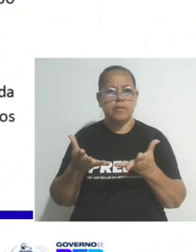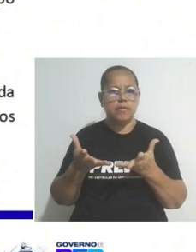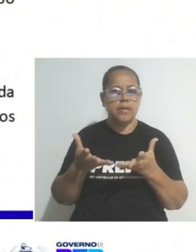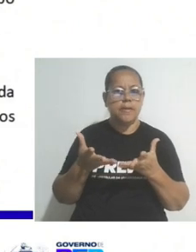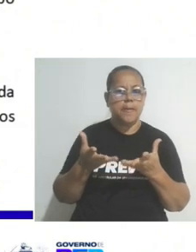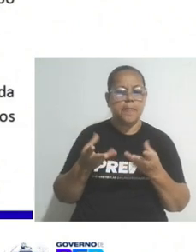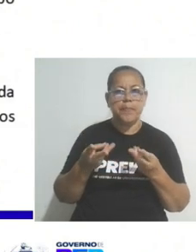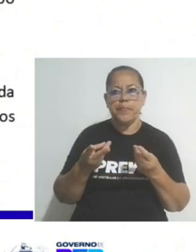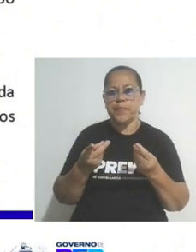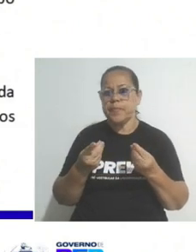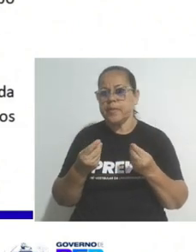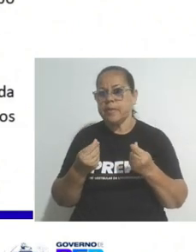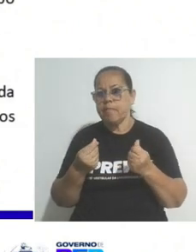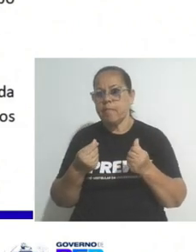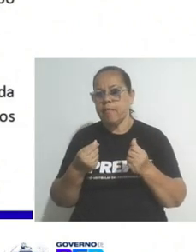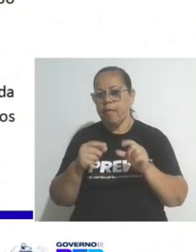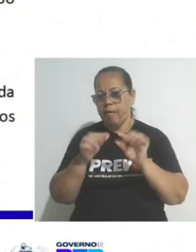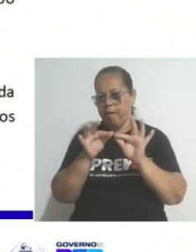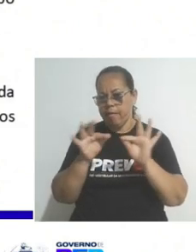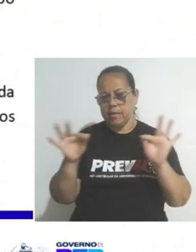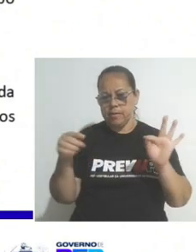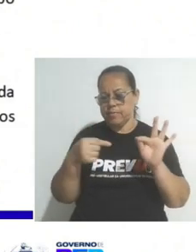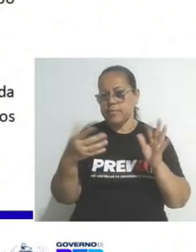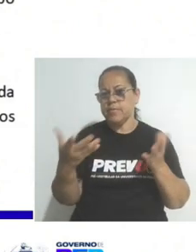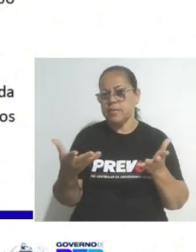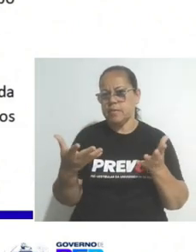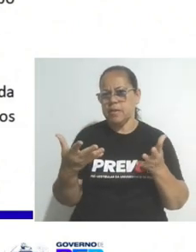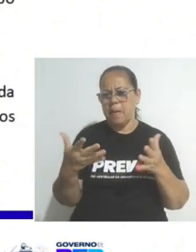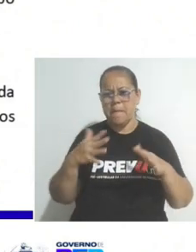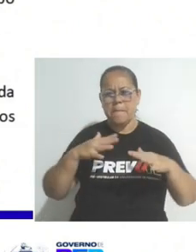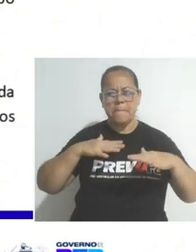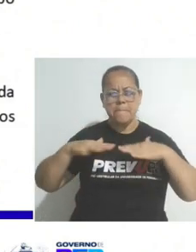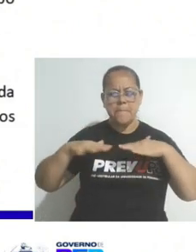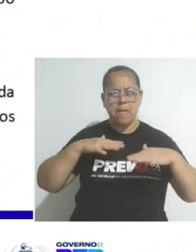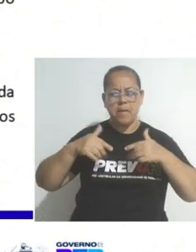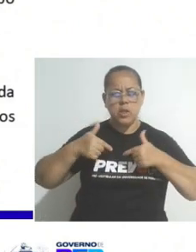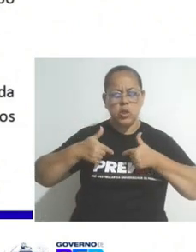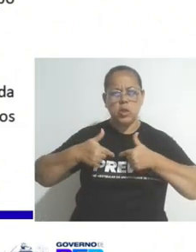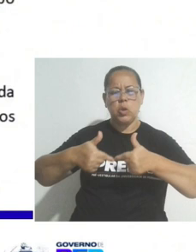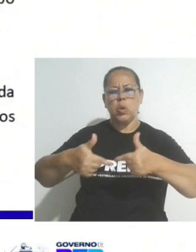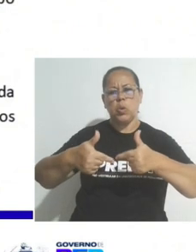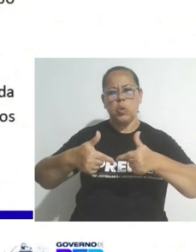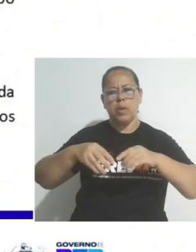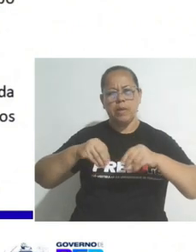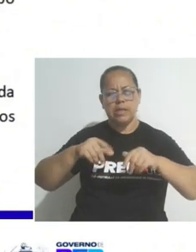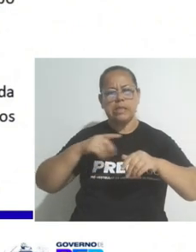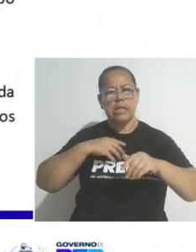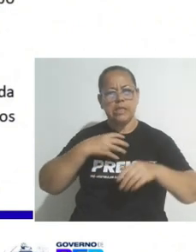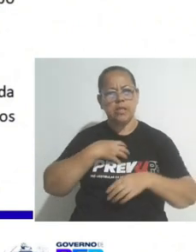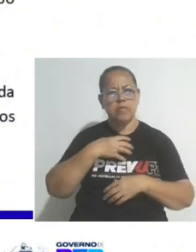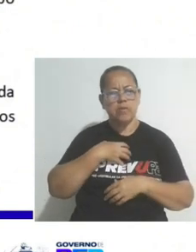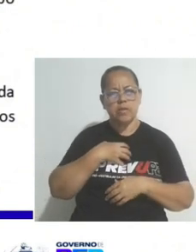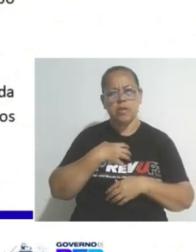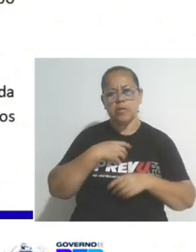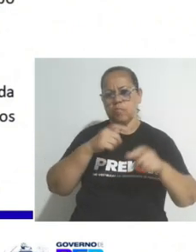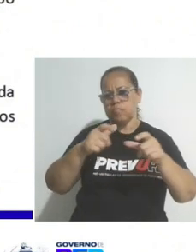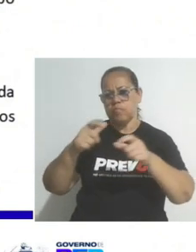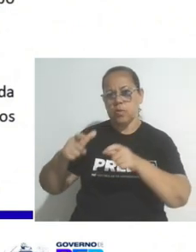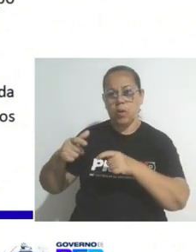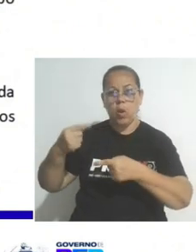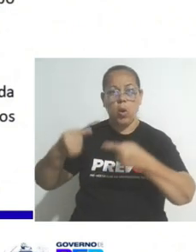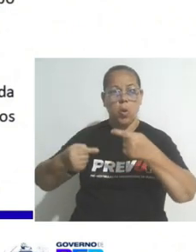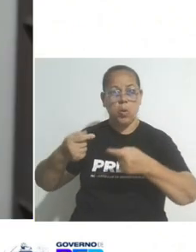próprio item da questão movimentos de luta pela terra só fazem sentido em espaços na atividade política